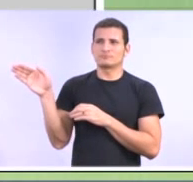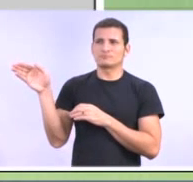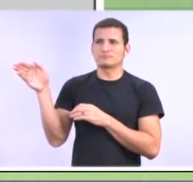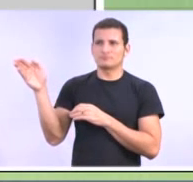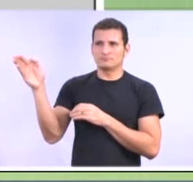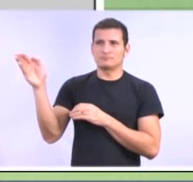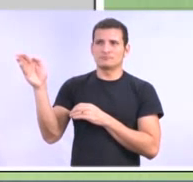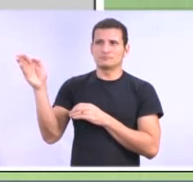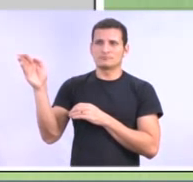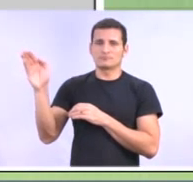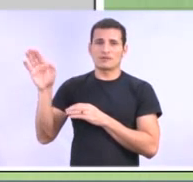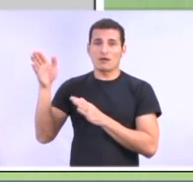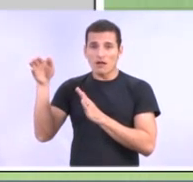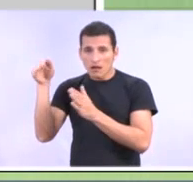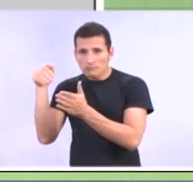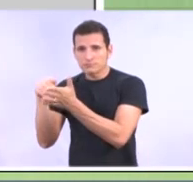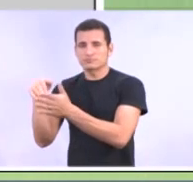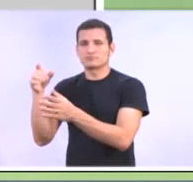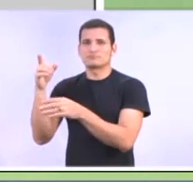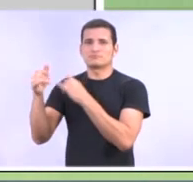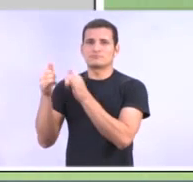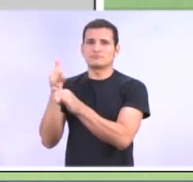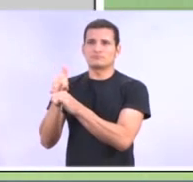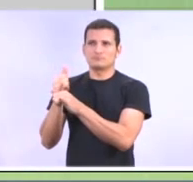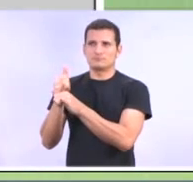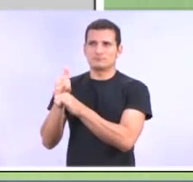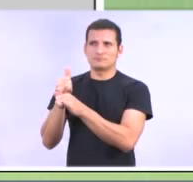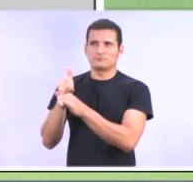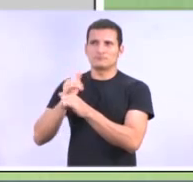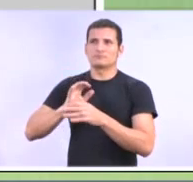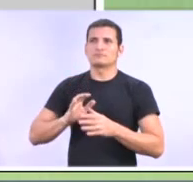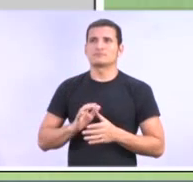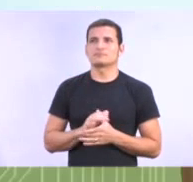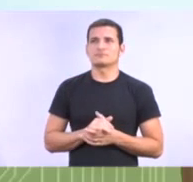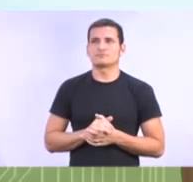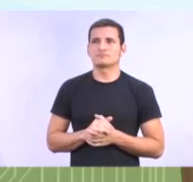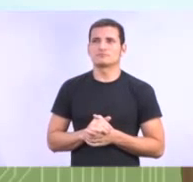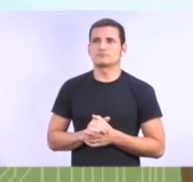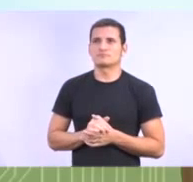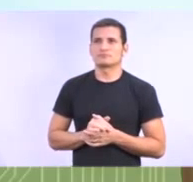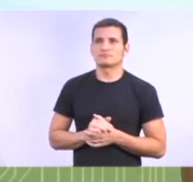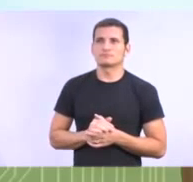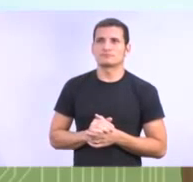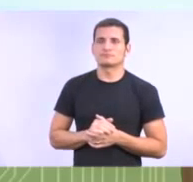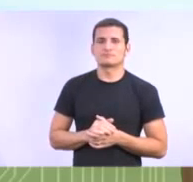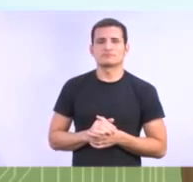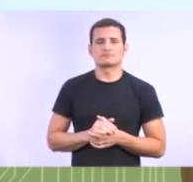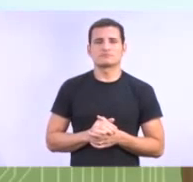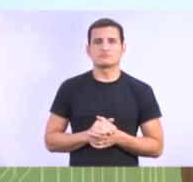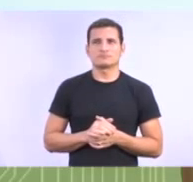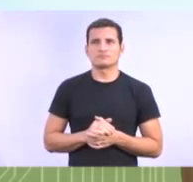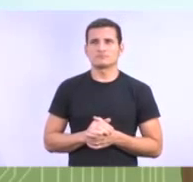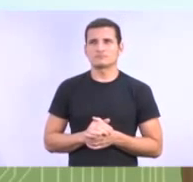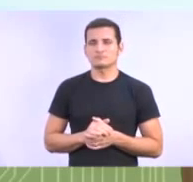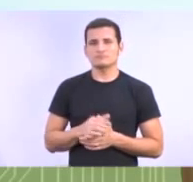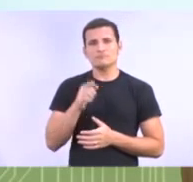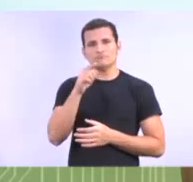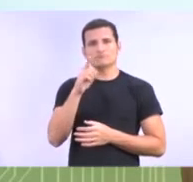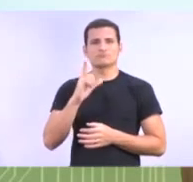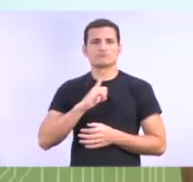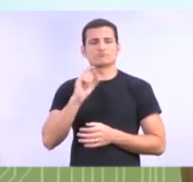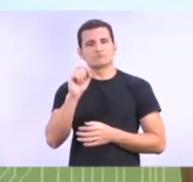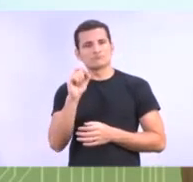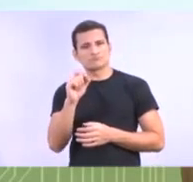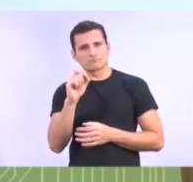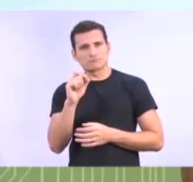assim chegar na internet. Talvez o desenho ficou um pouco poluído aí, mas na prática você ter opções para